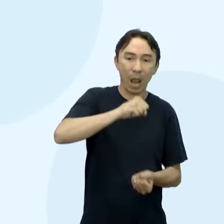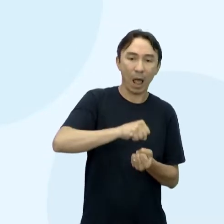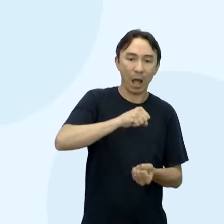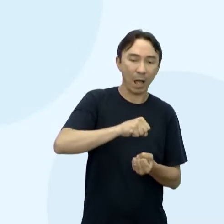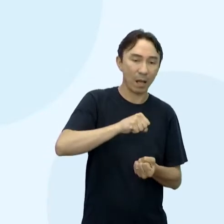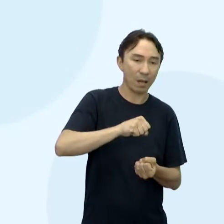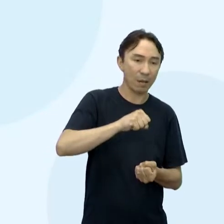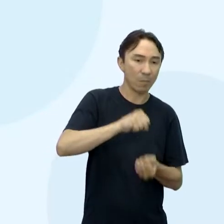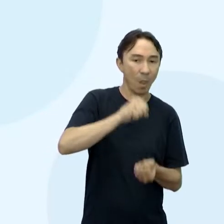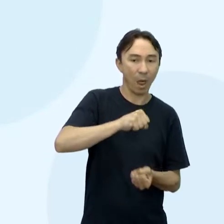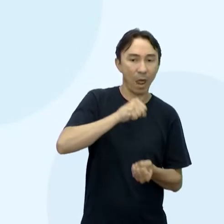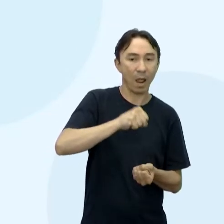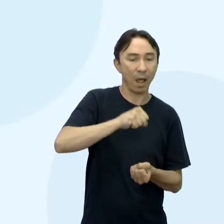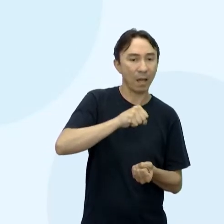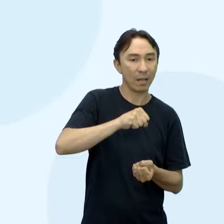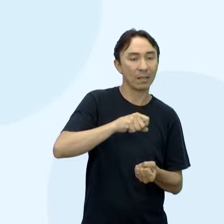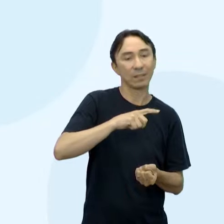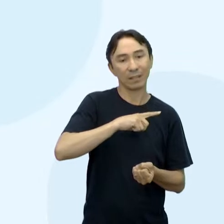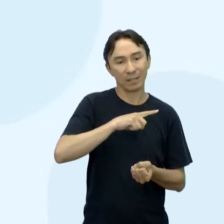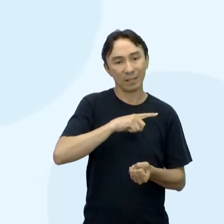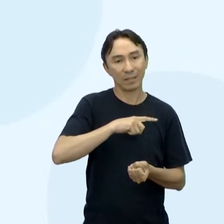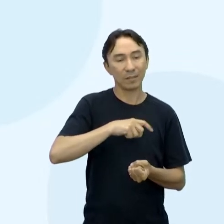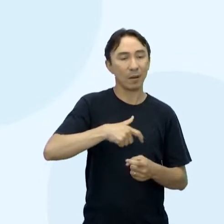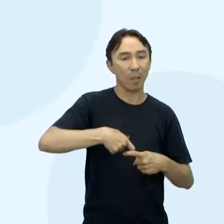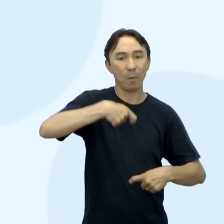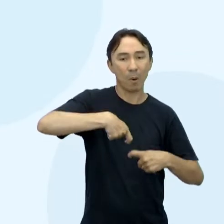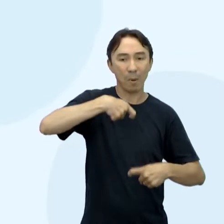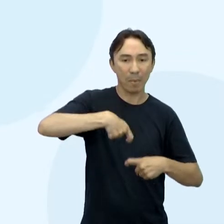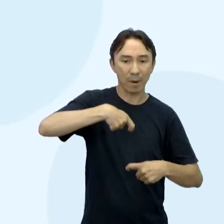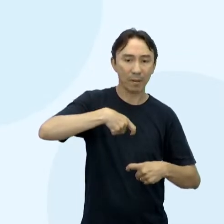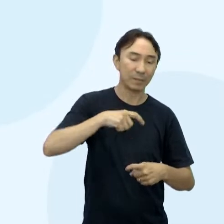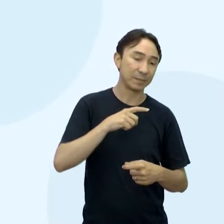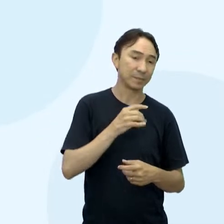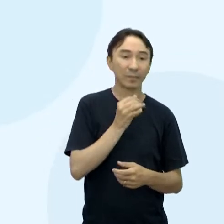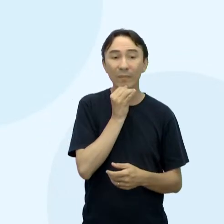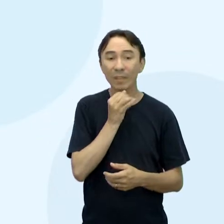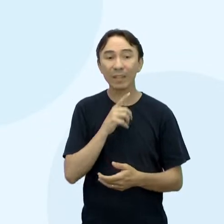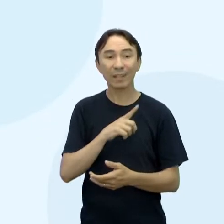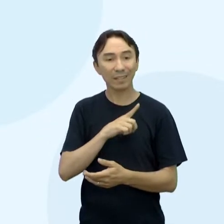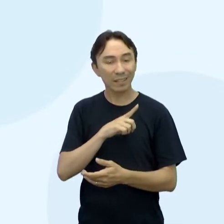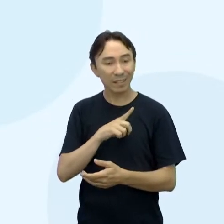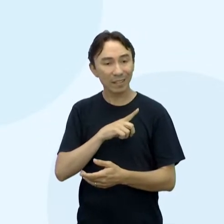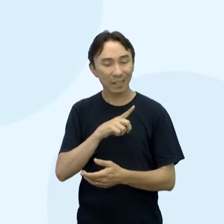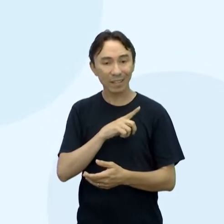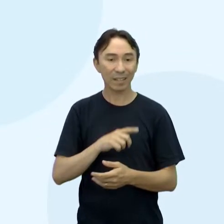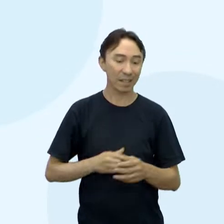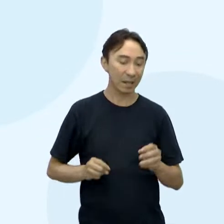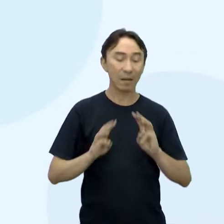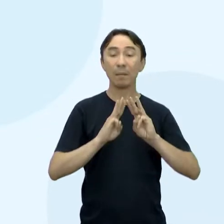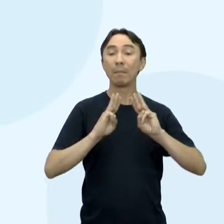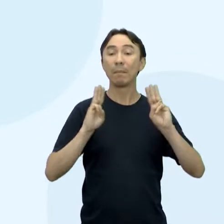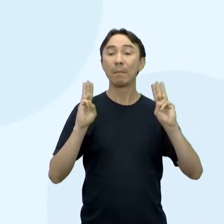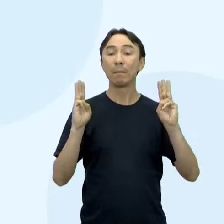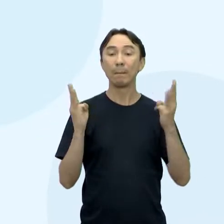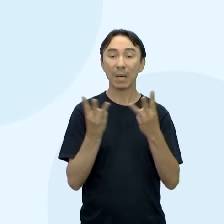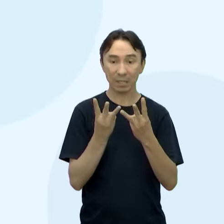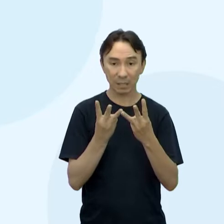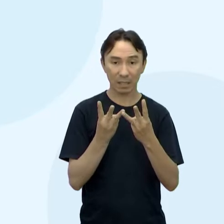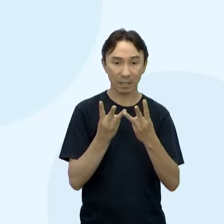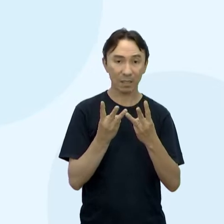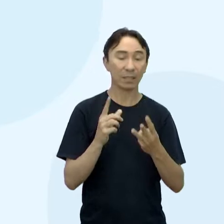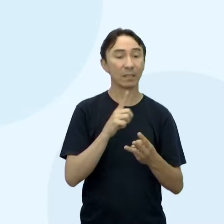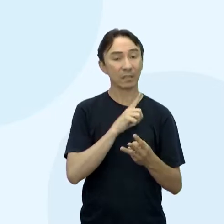uma determinada massa, e vamos lembrar aqui, né? Você tem aqui a força gravitacional, o peso dessa massa, e aí